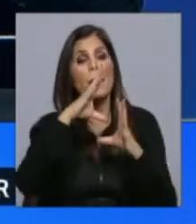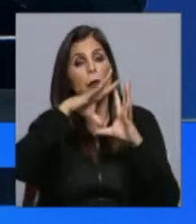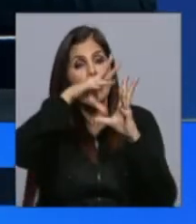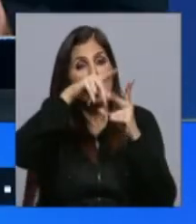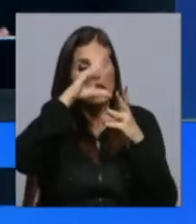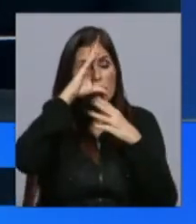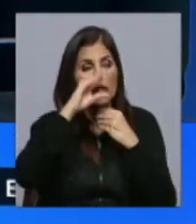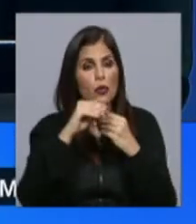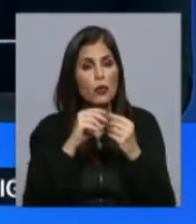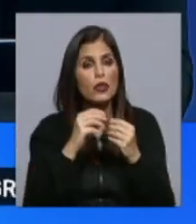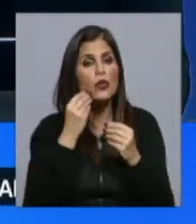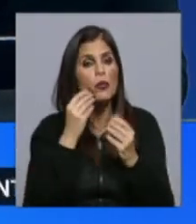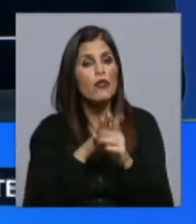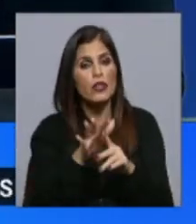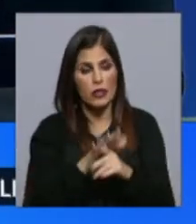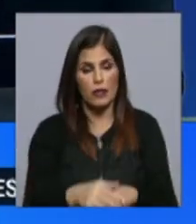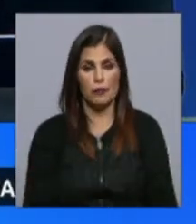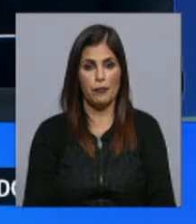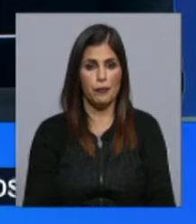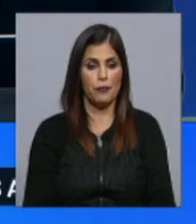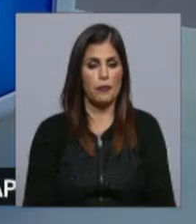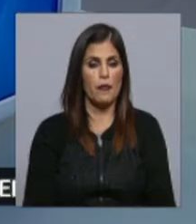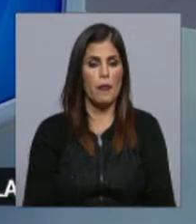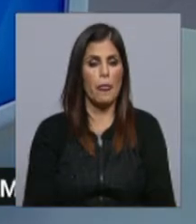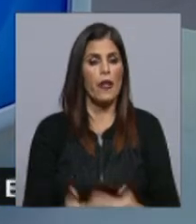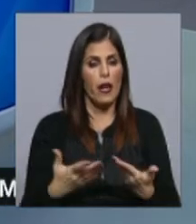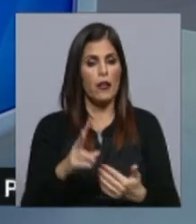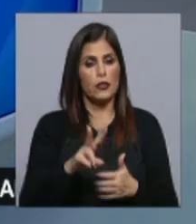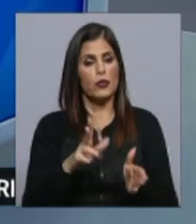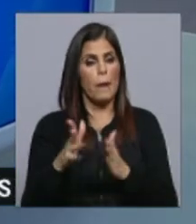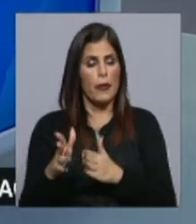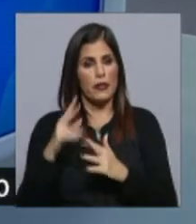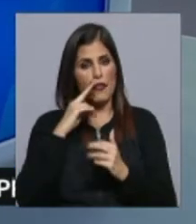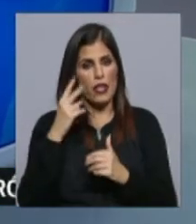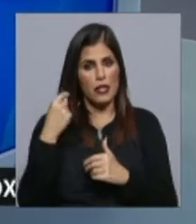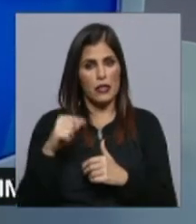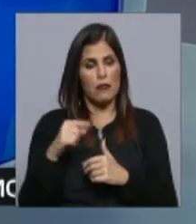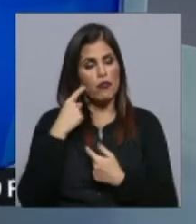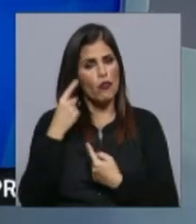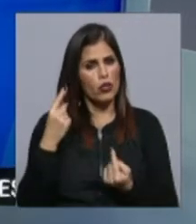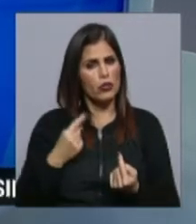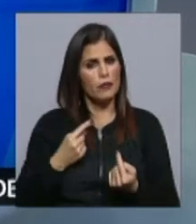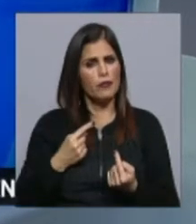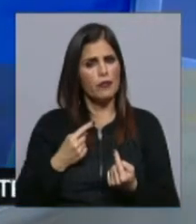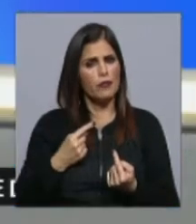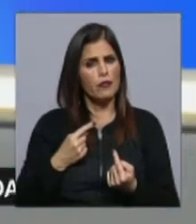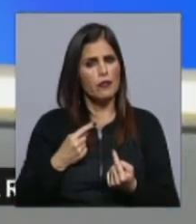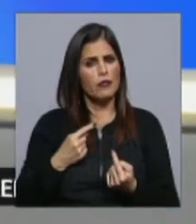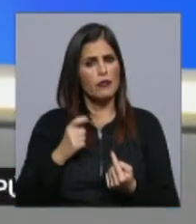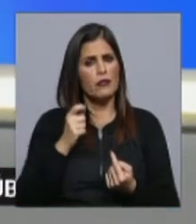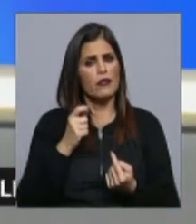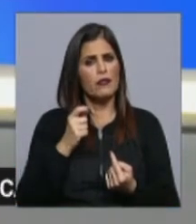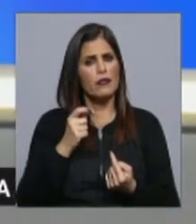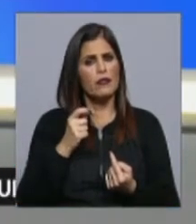afeta o eixo de rotação dos planetas. Miguel, e nesta segunda parte da viagem temos revelações sobre